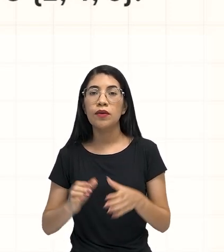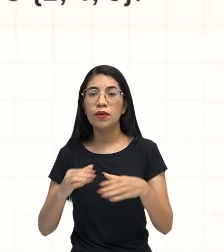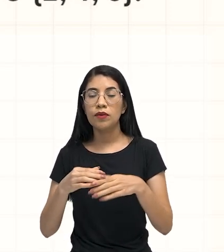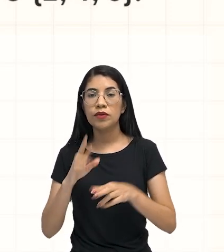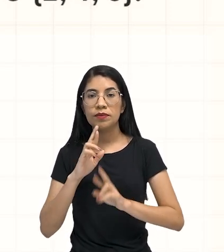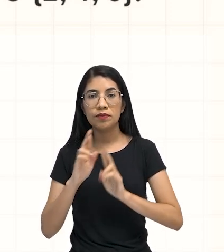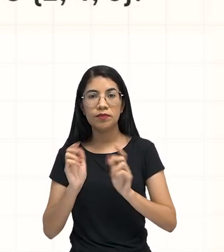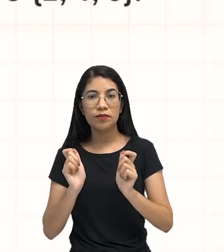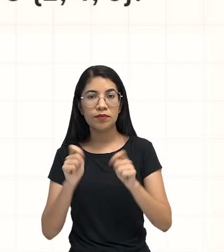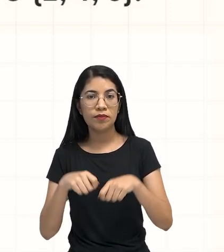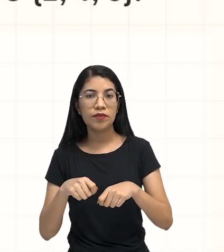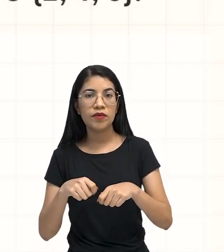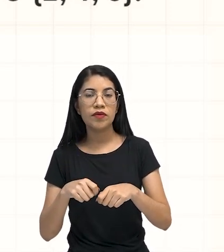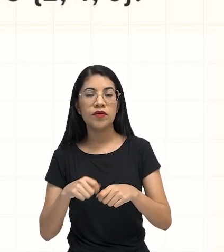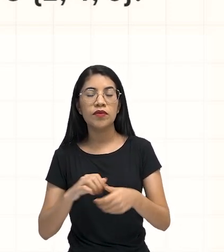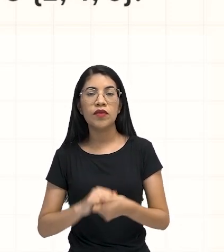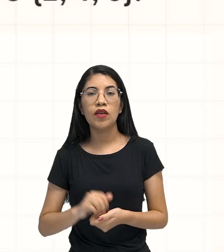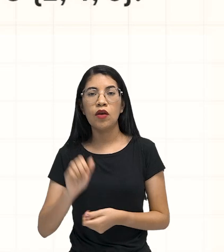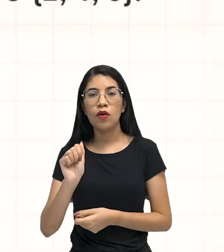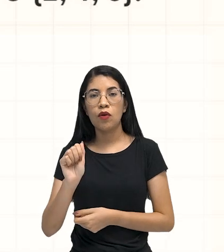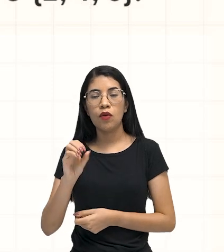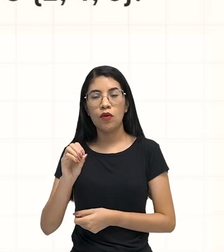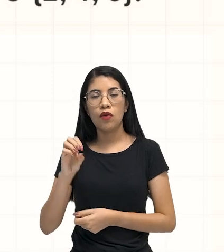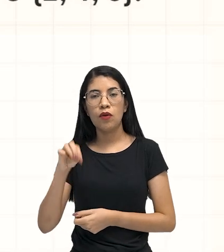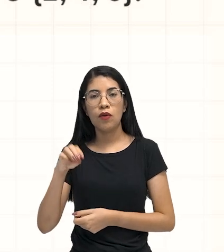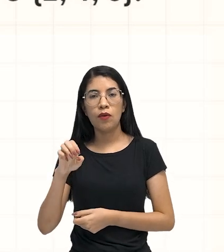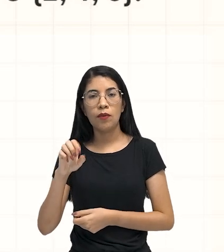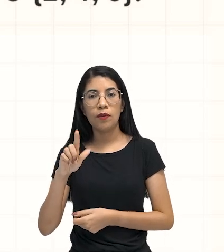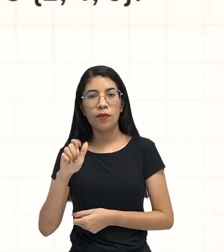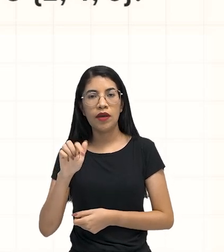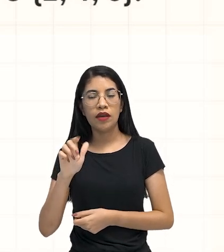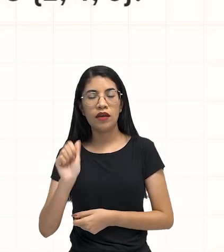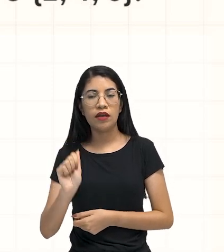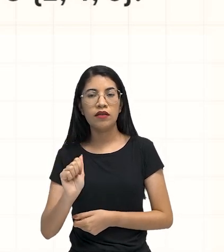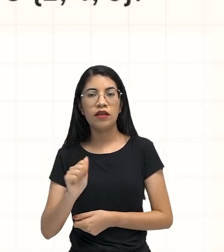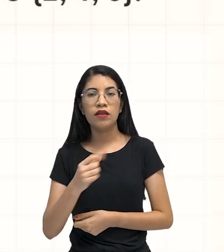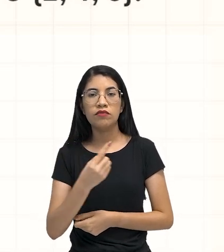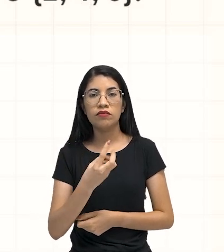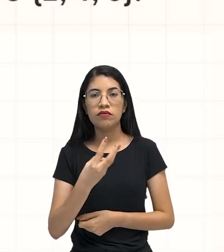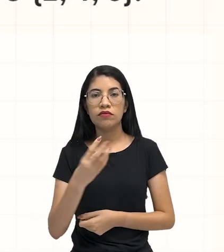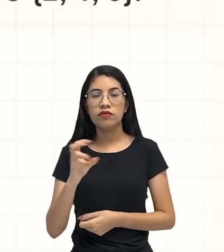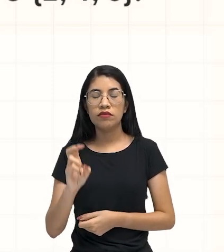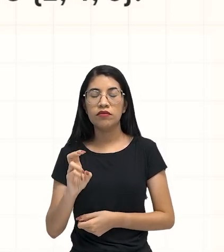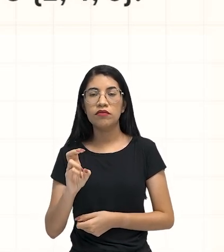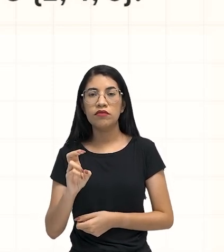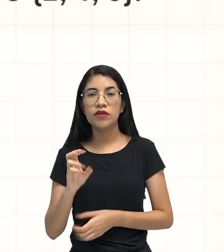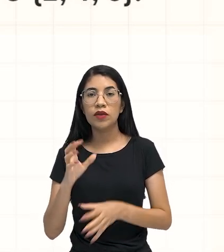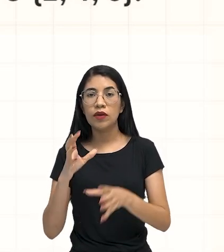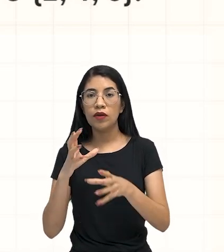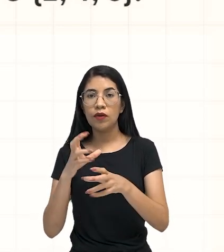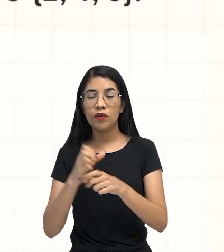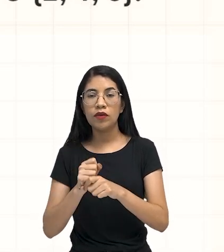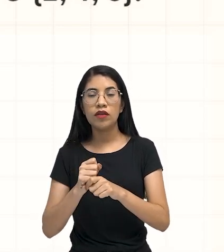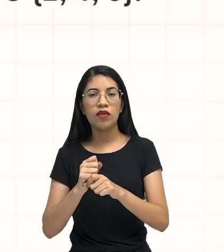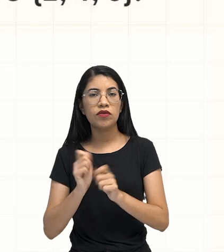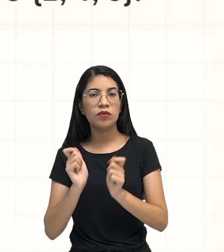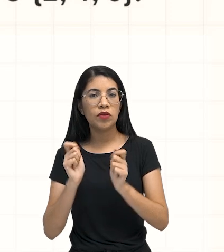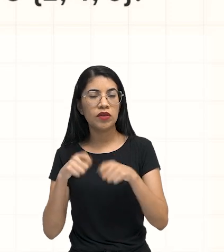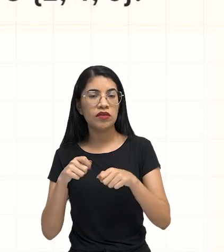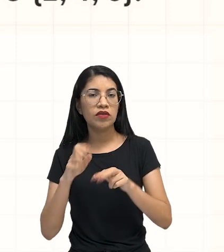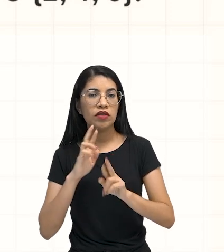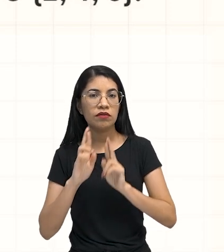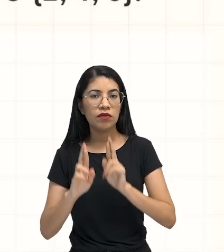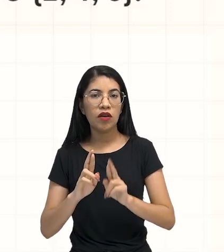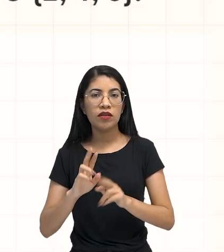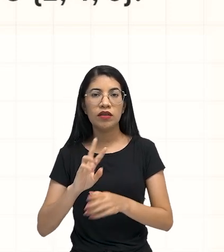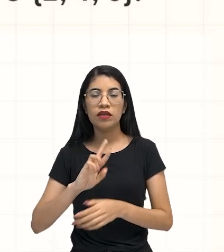amostral, ômega, né? É 1, 3 e 5. Isso aqui é o espaço amostral? Não, né?